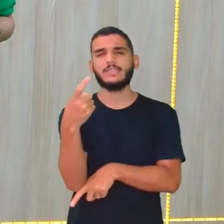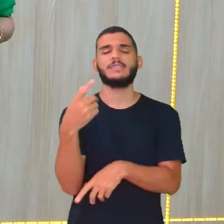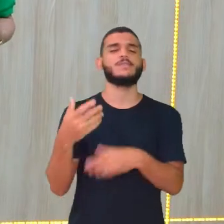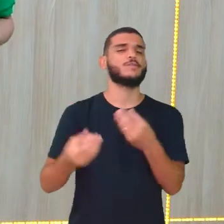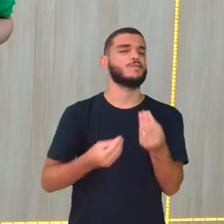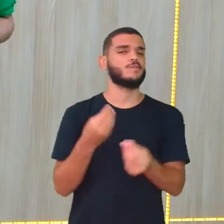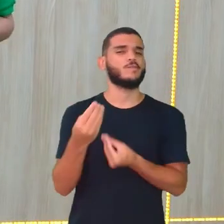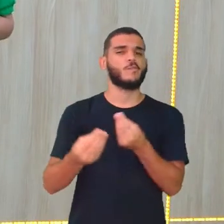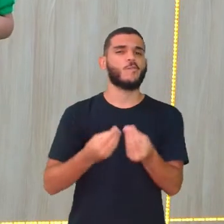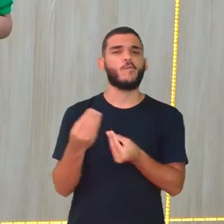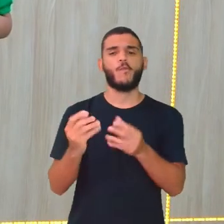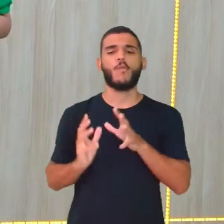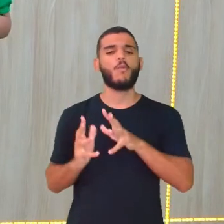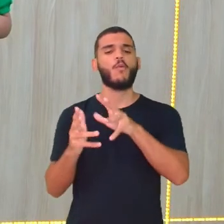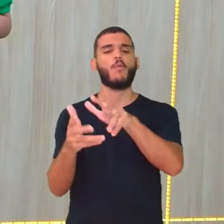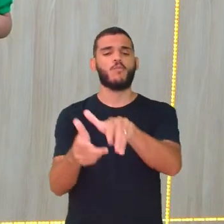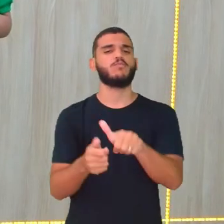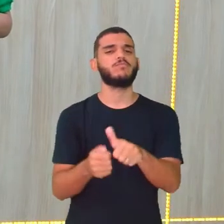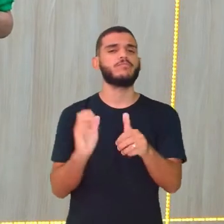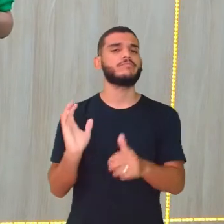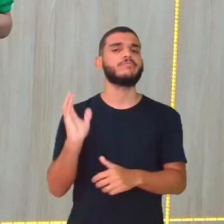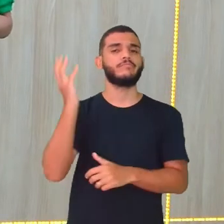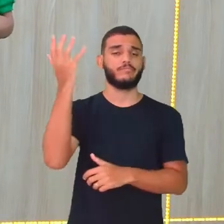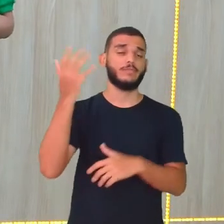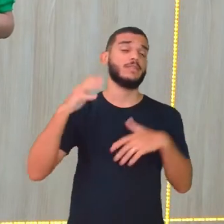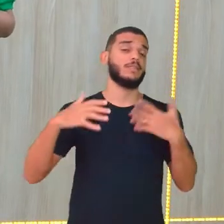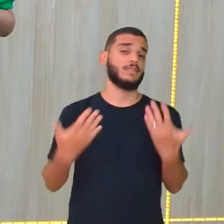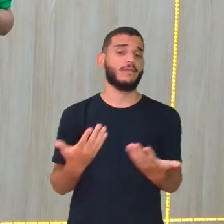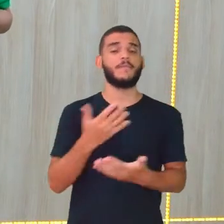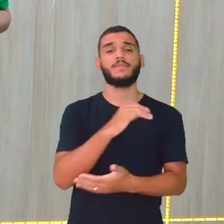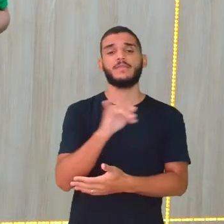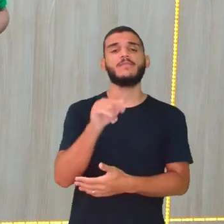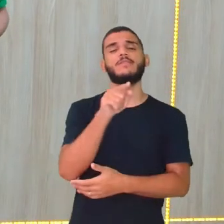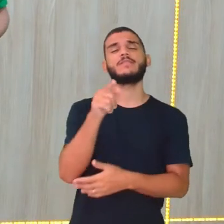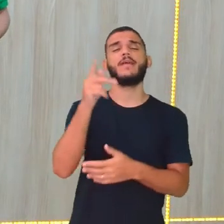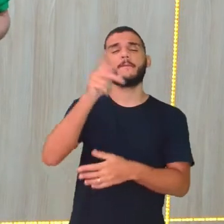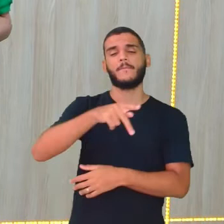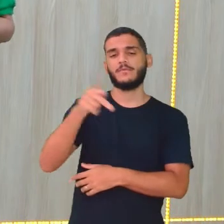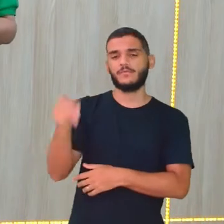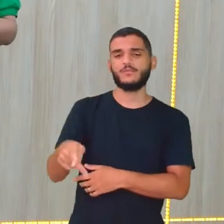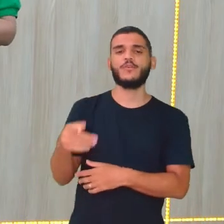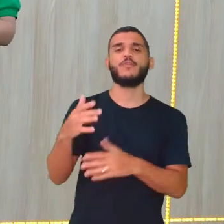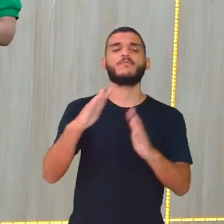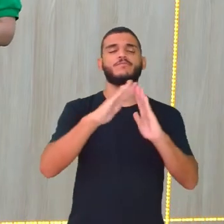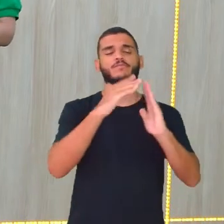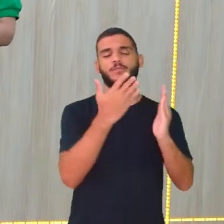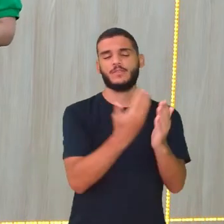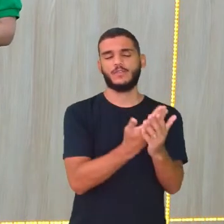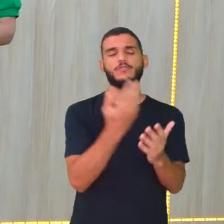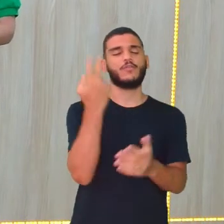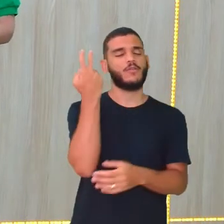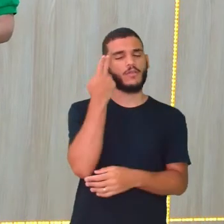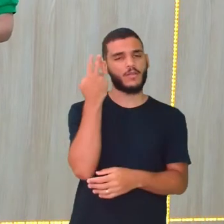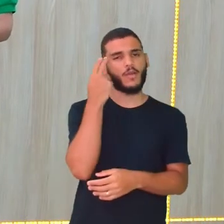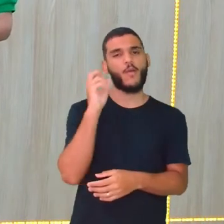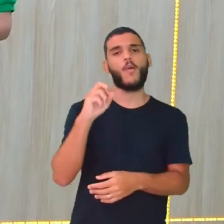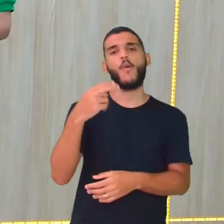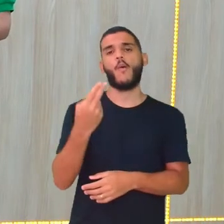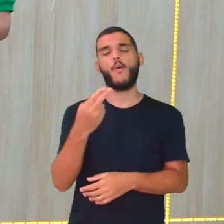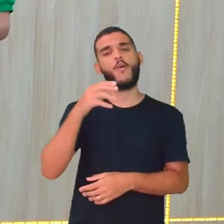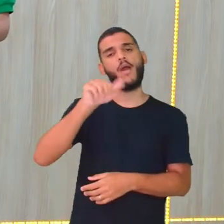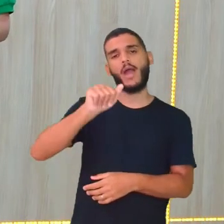movimentações de tudo que está acontecendo no mundo. Então, se você é professor da sala regular, professor do atendimento